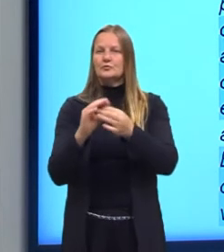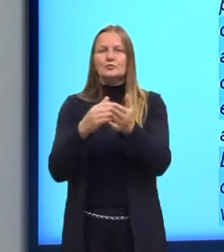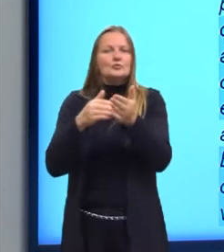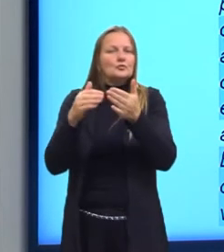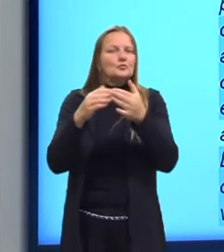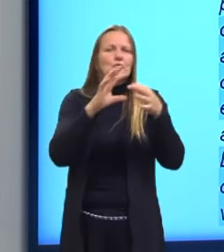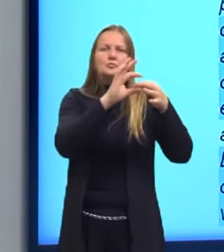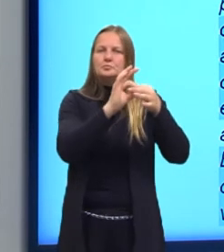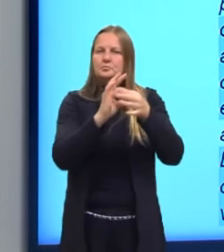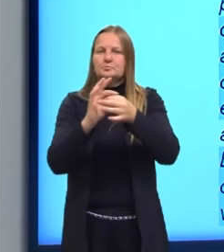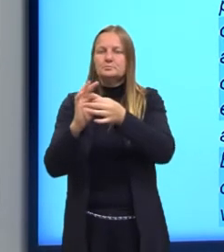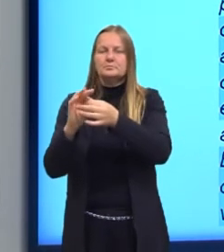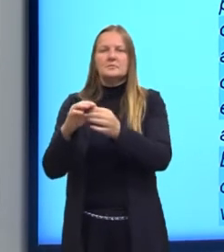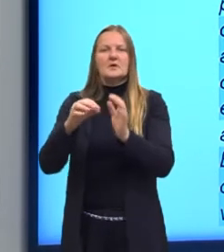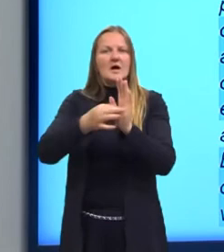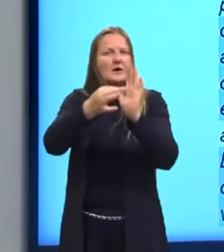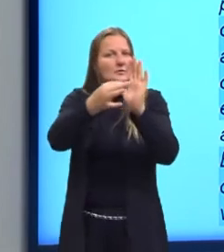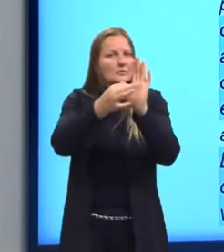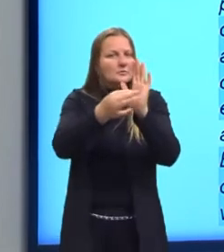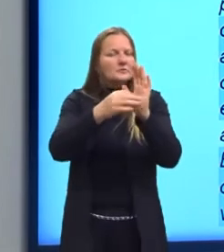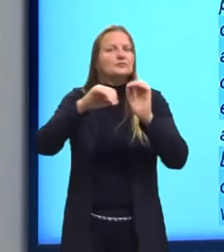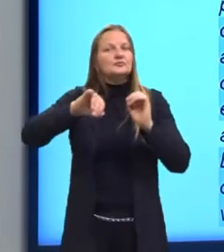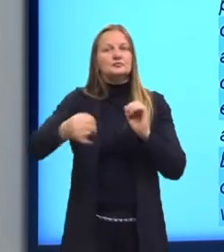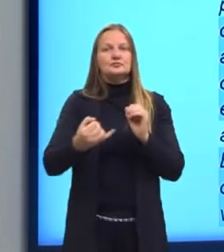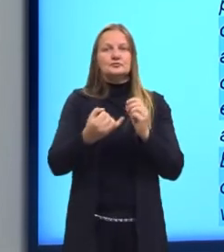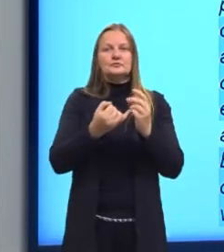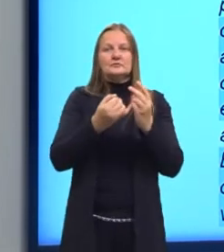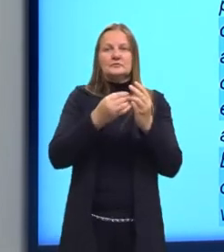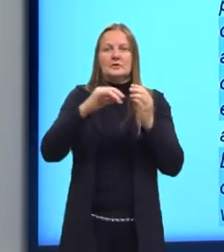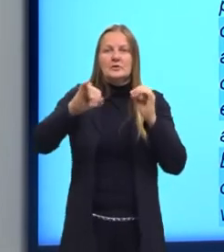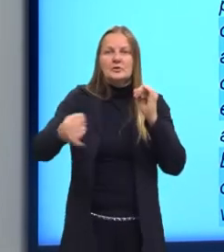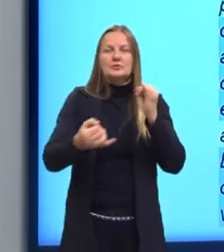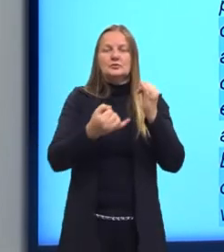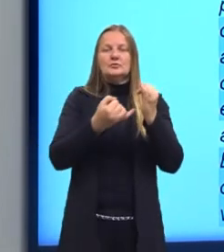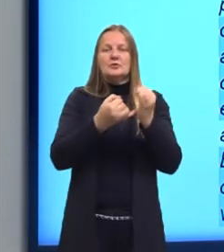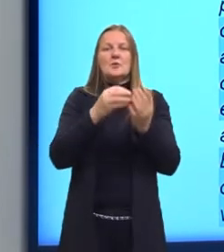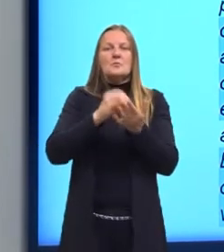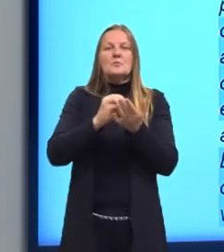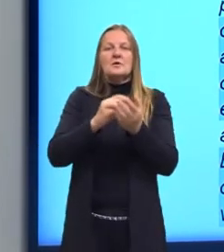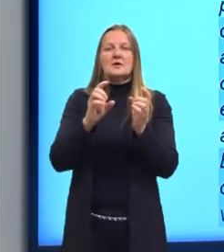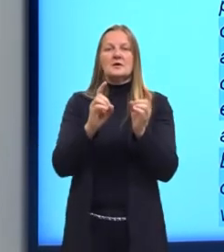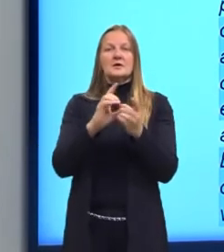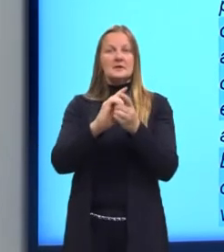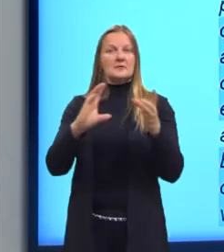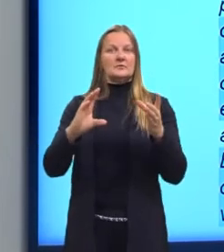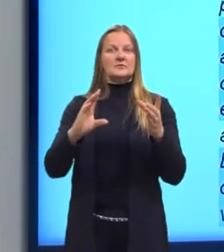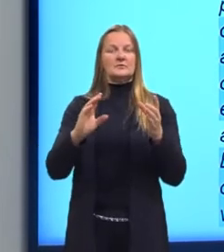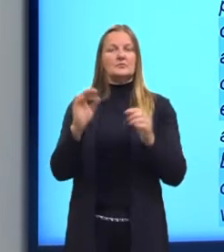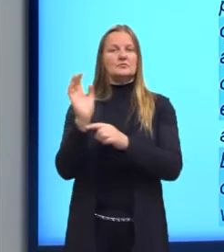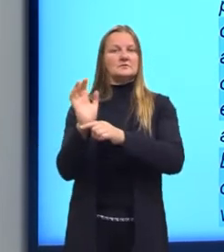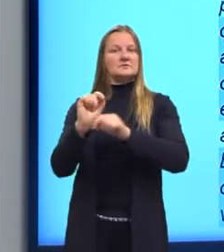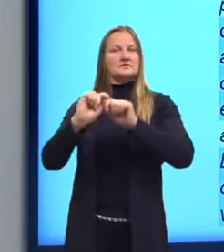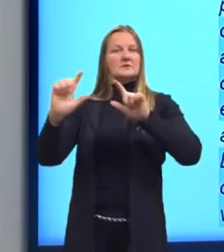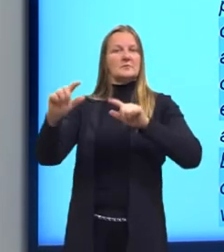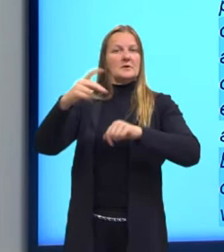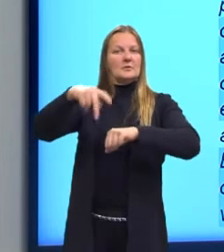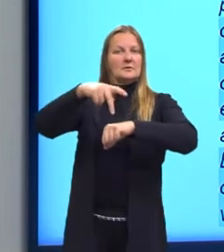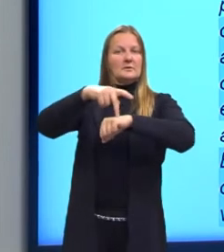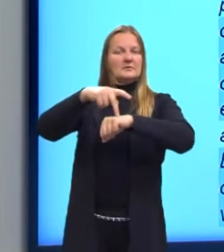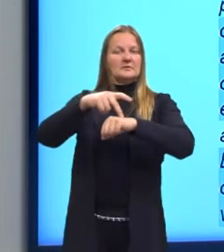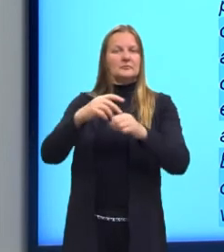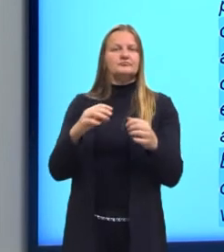a partir de argumentos que justificam a ausência da democratização do acesso ao cinema no País tá